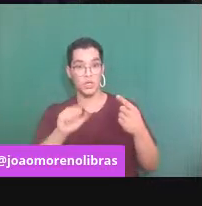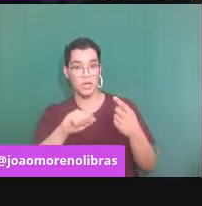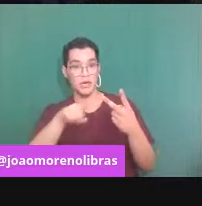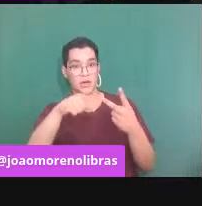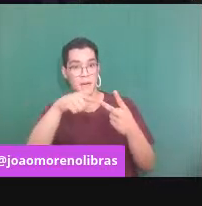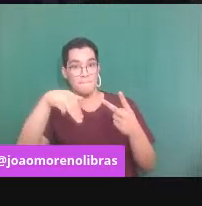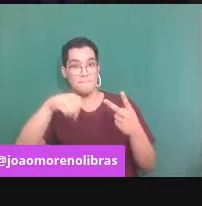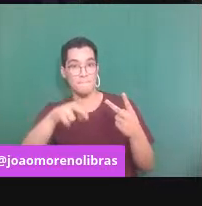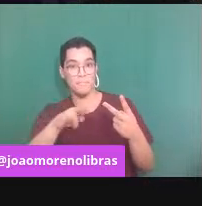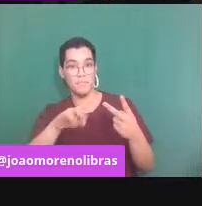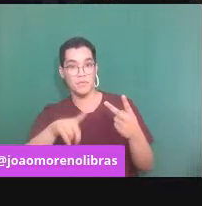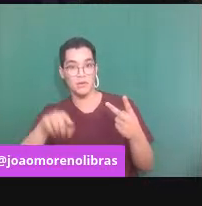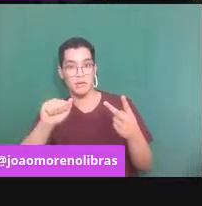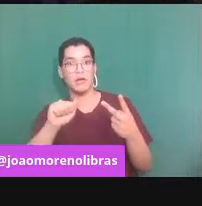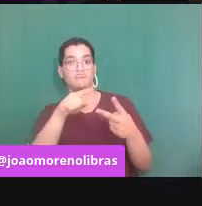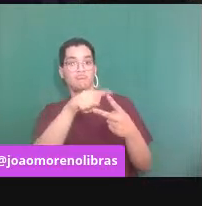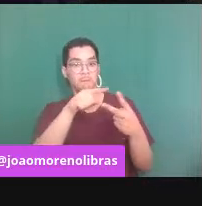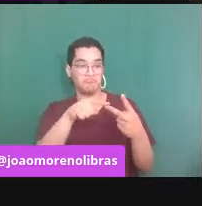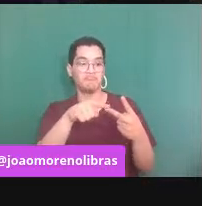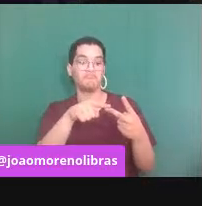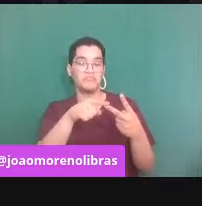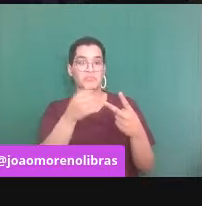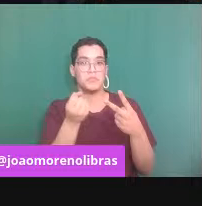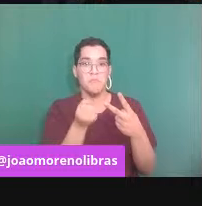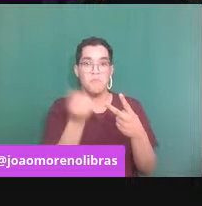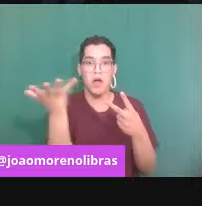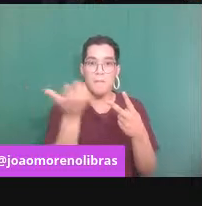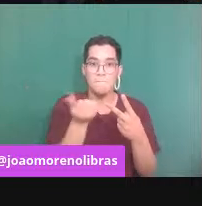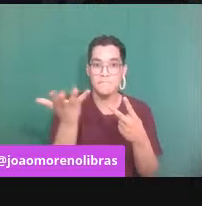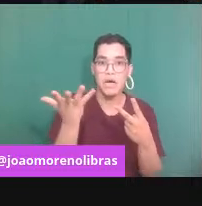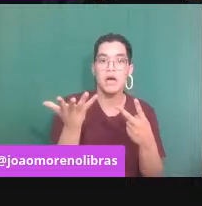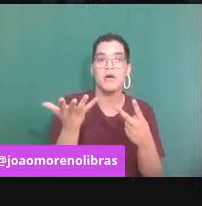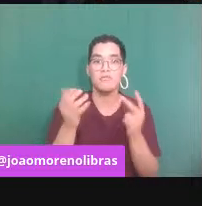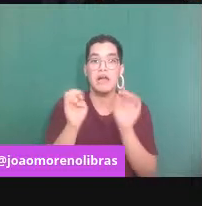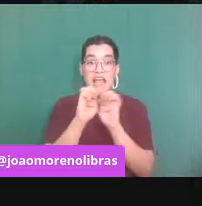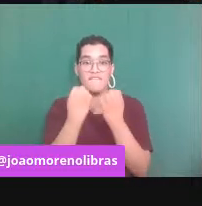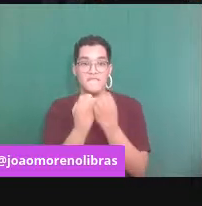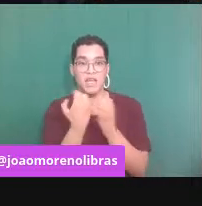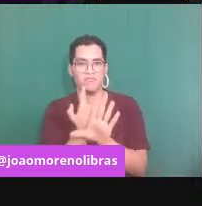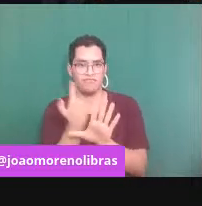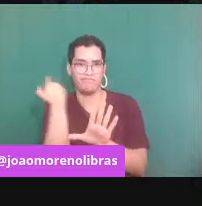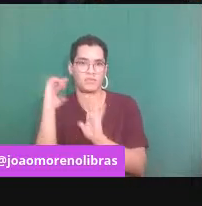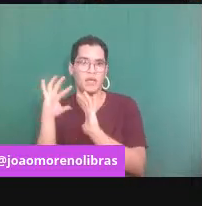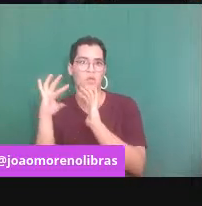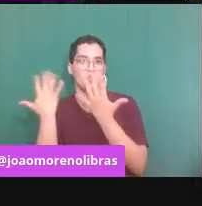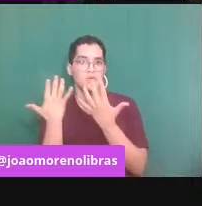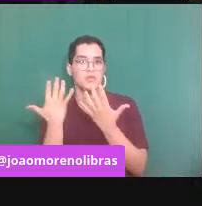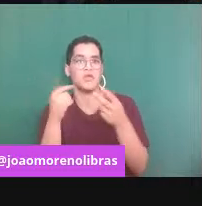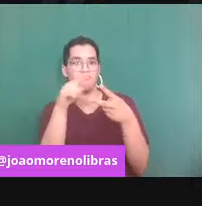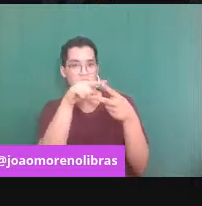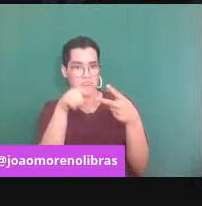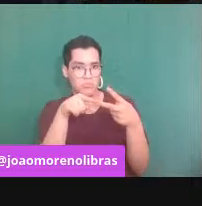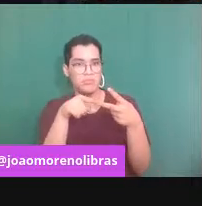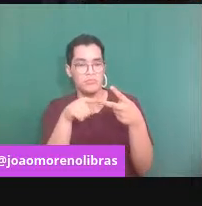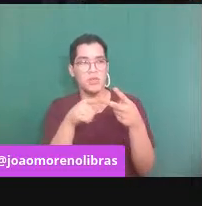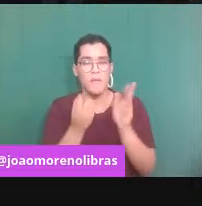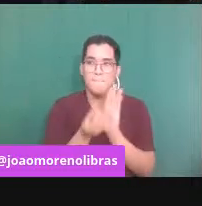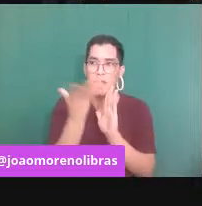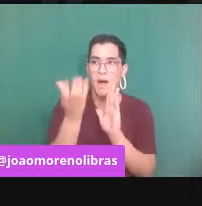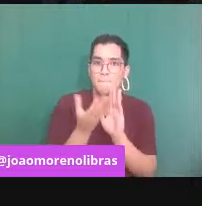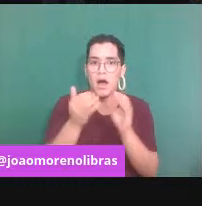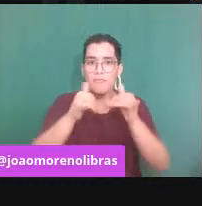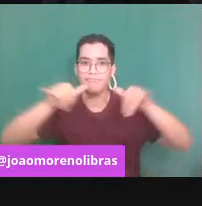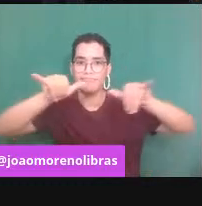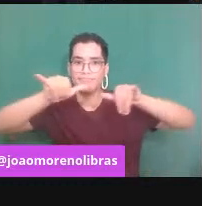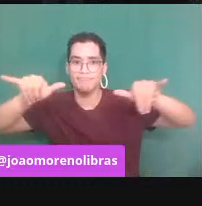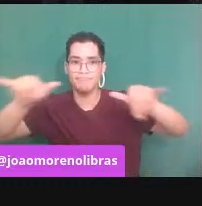no evento da UNPOL. Então, as pesquisas são efervescentes, né? Elas não param, e certamente o